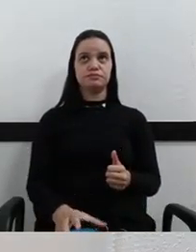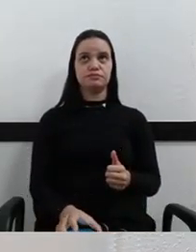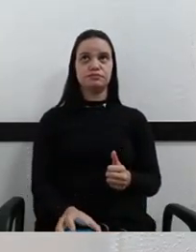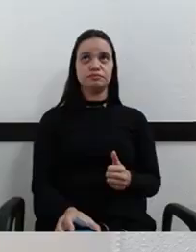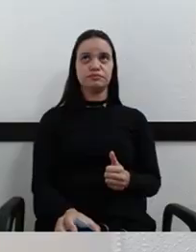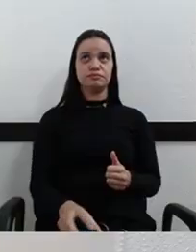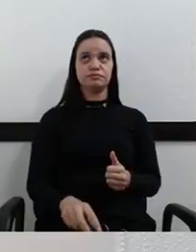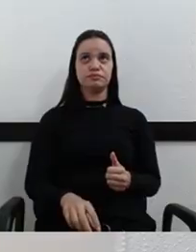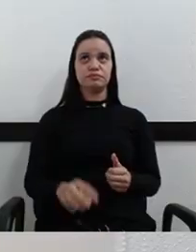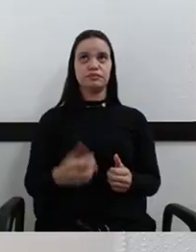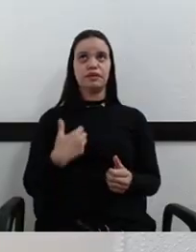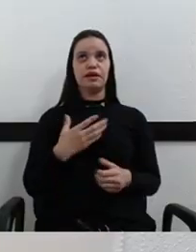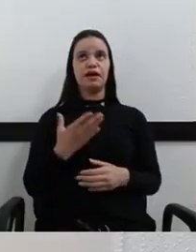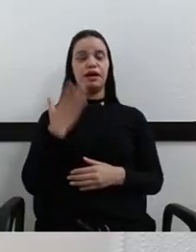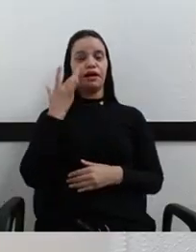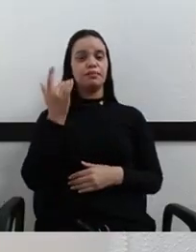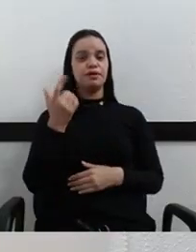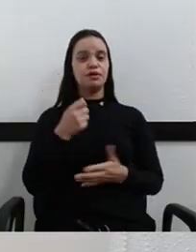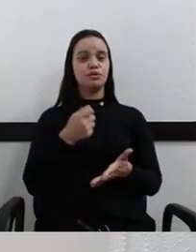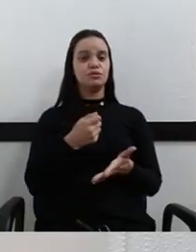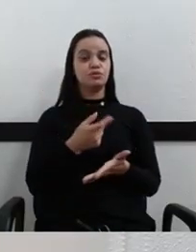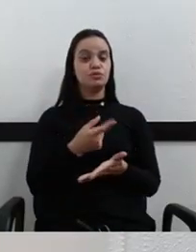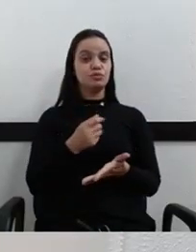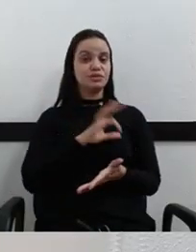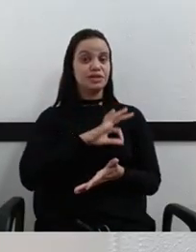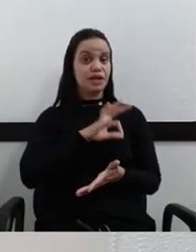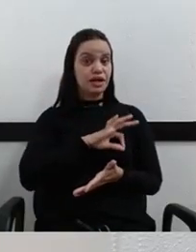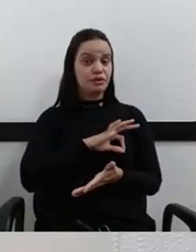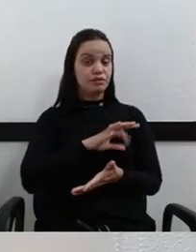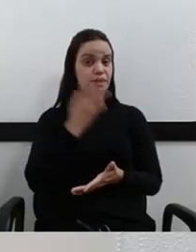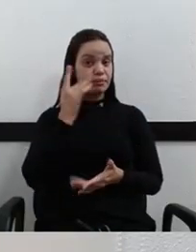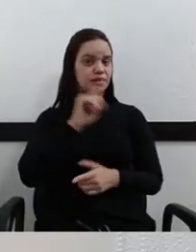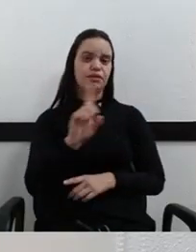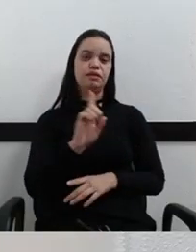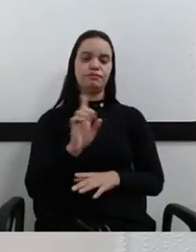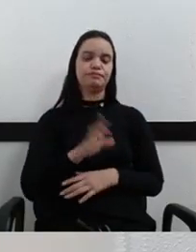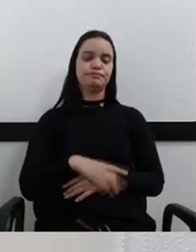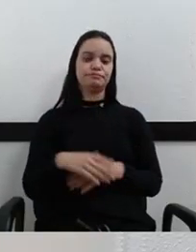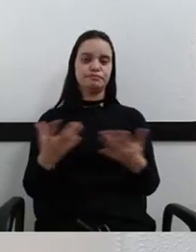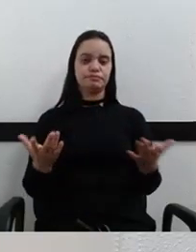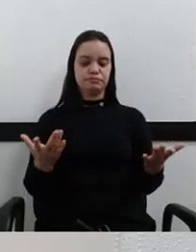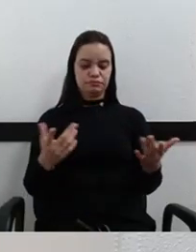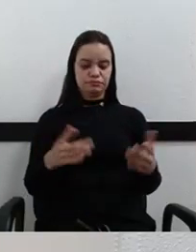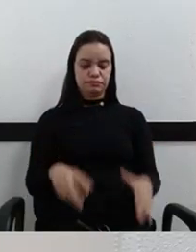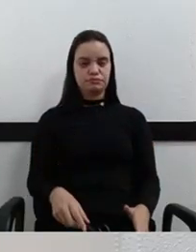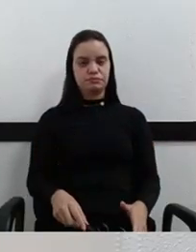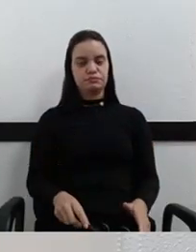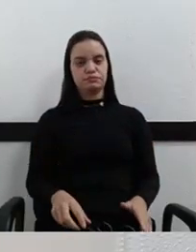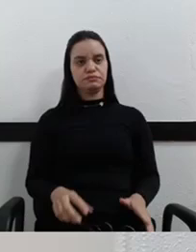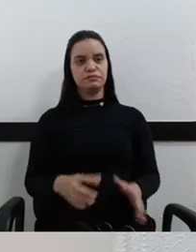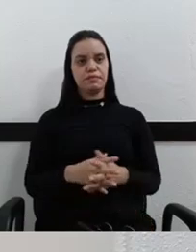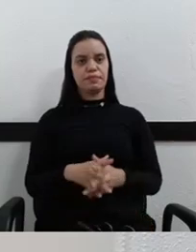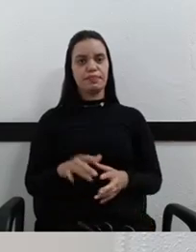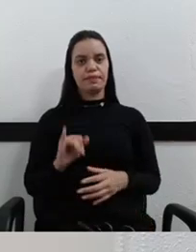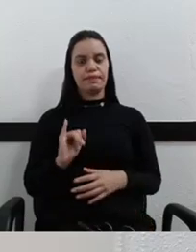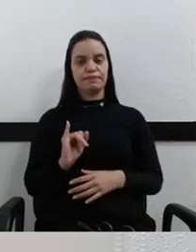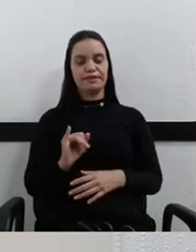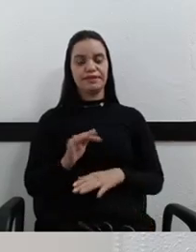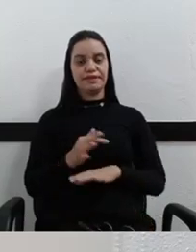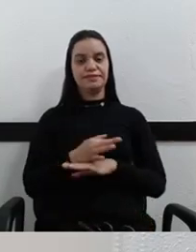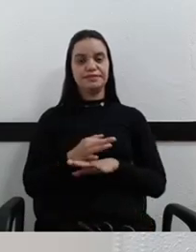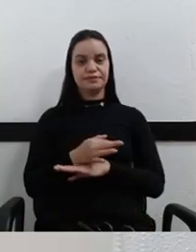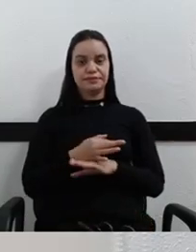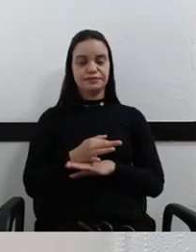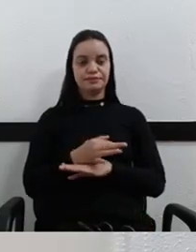que amanhã eu vou receber esse dinheiro? Não, não vai. Então, e também a última ponderação sobre essa temática, né? Se nas férias e